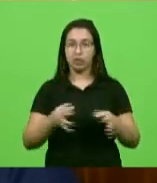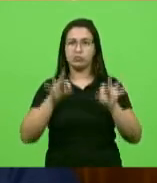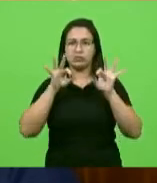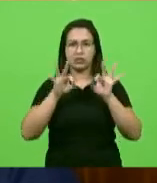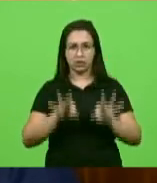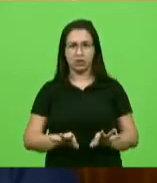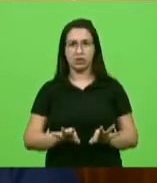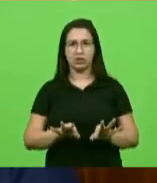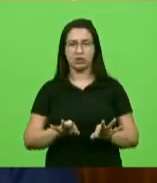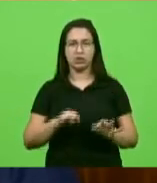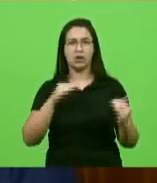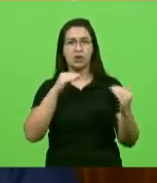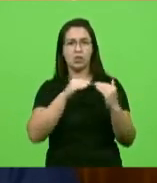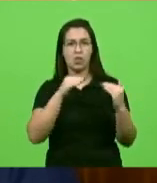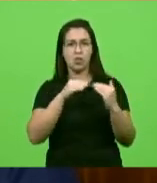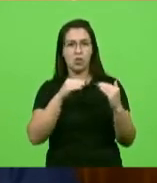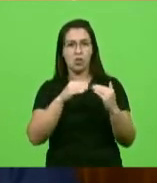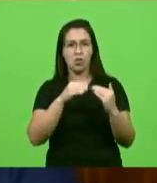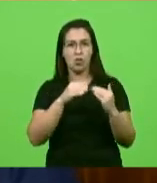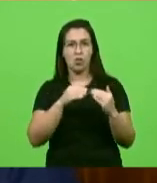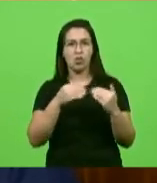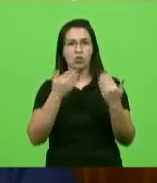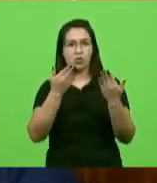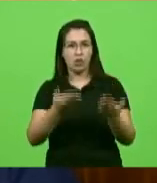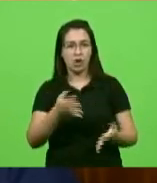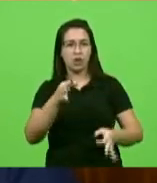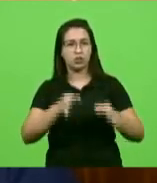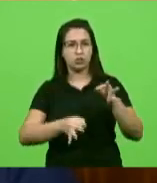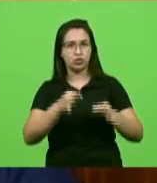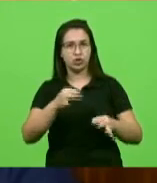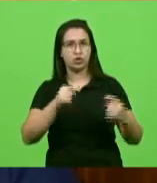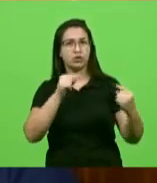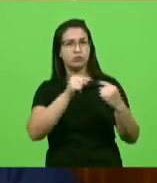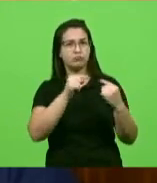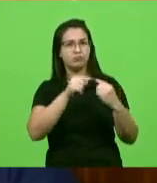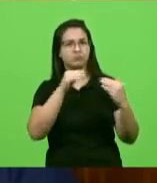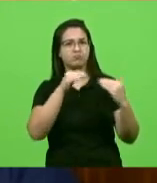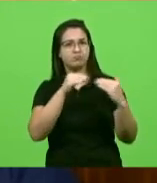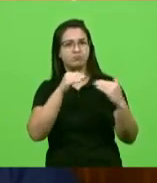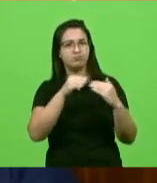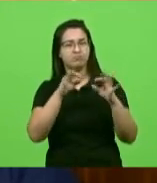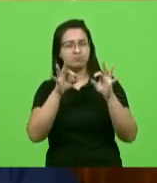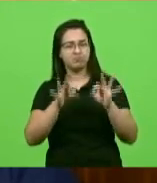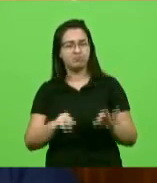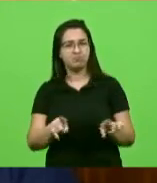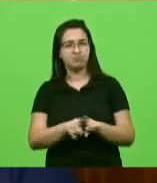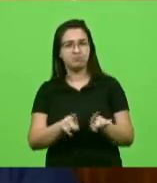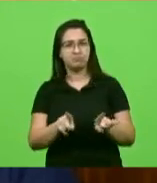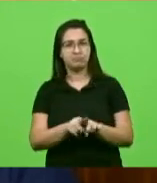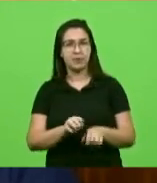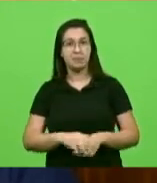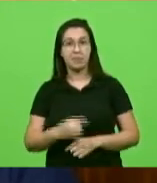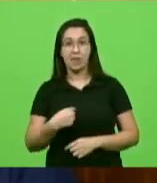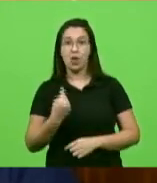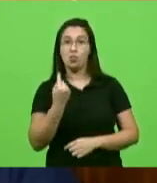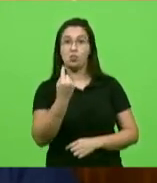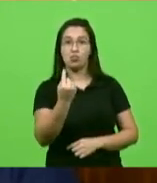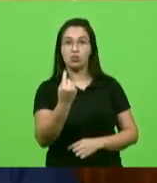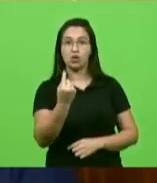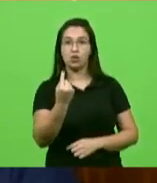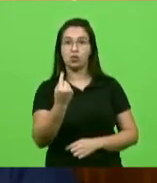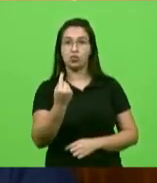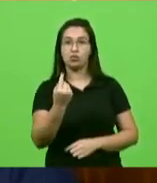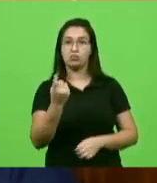que está em linha com o pensamento da justiça do nosso Estado. Assim, como único membro da Assembleia